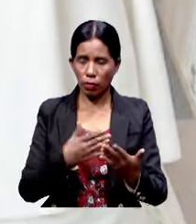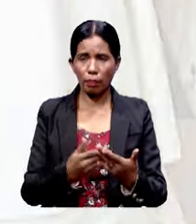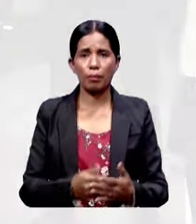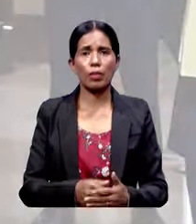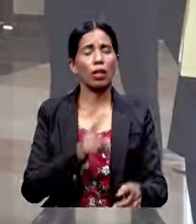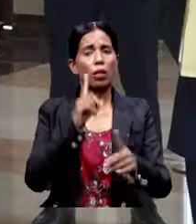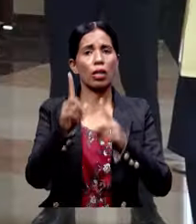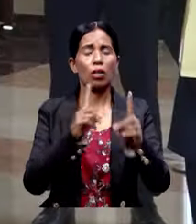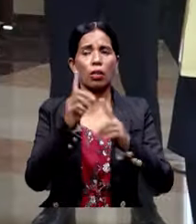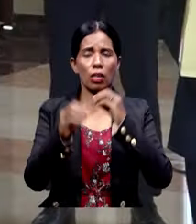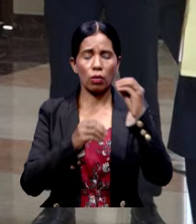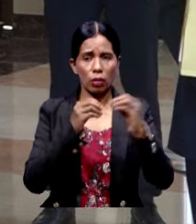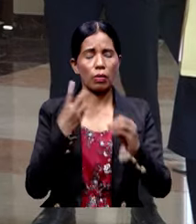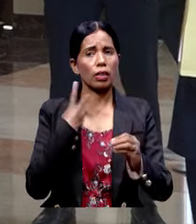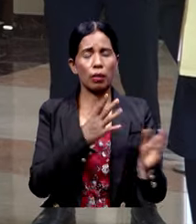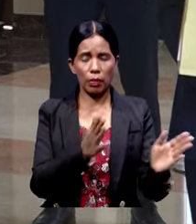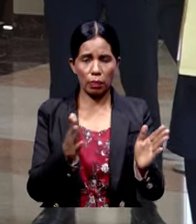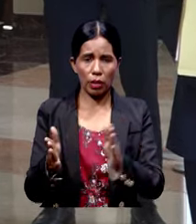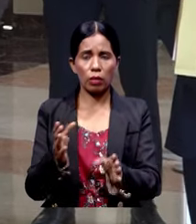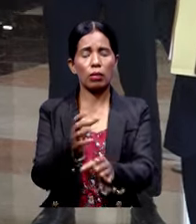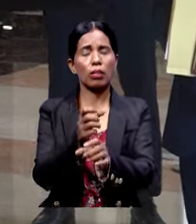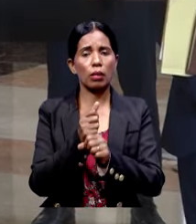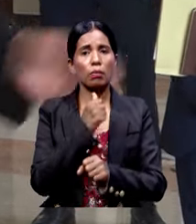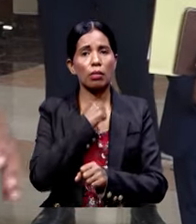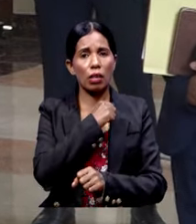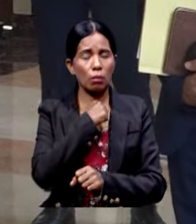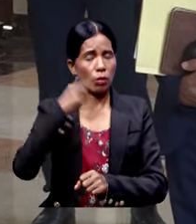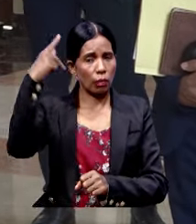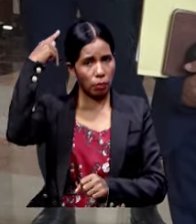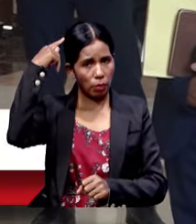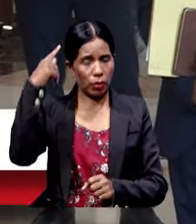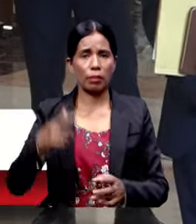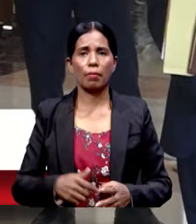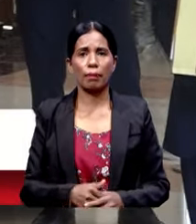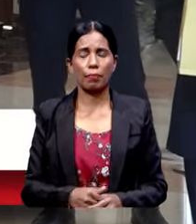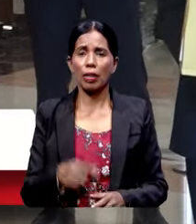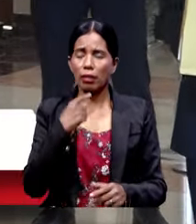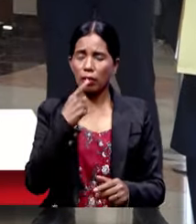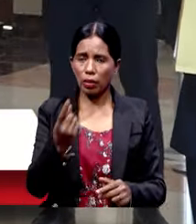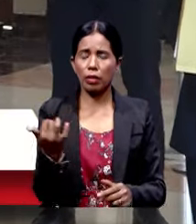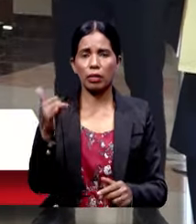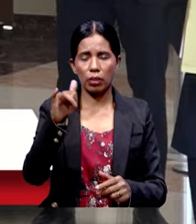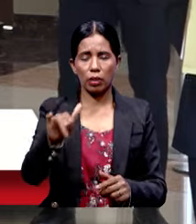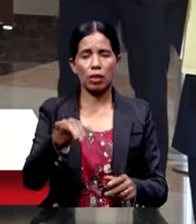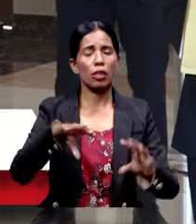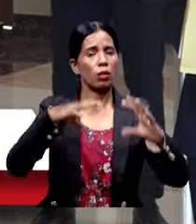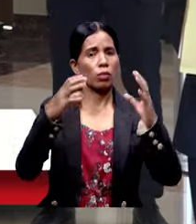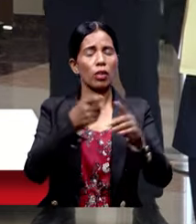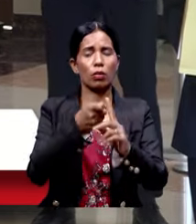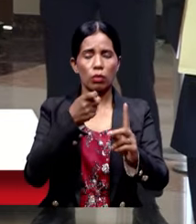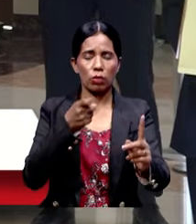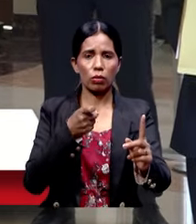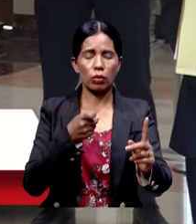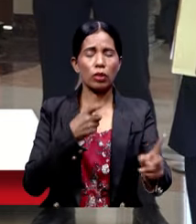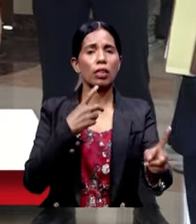Conobá e tinha preparação a décimo Papa. Nebe, tente, né? Tem a Comissão Maior Vaticano, né? Colhi